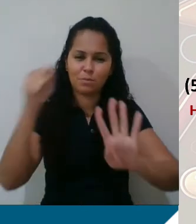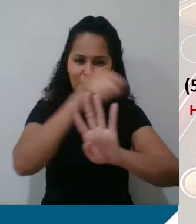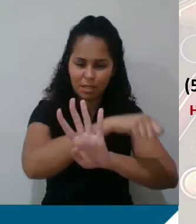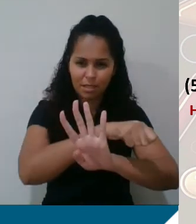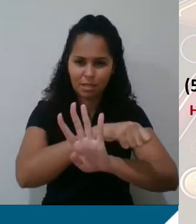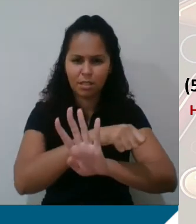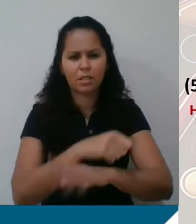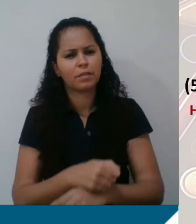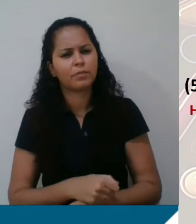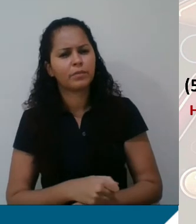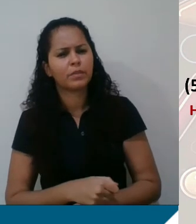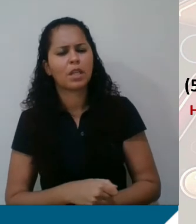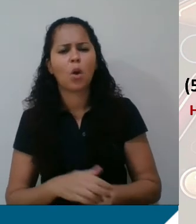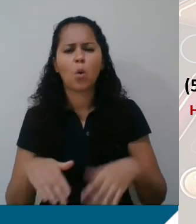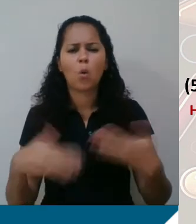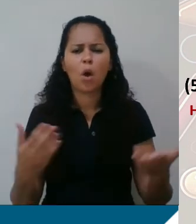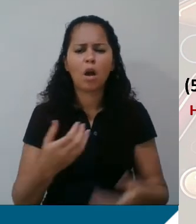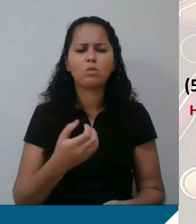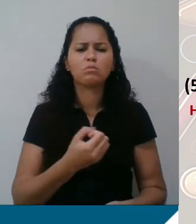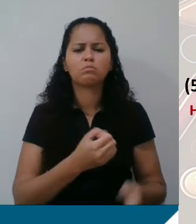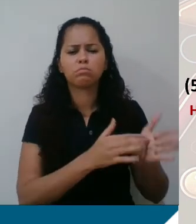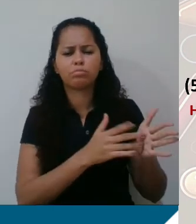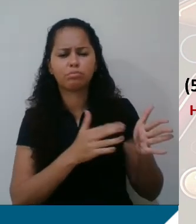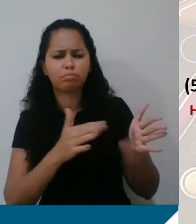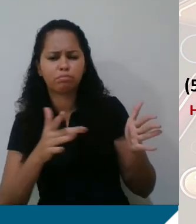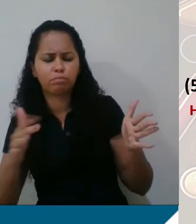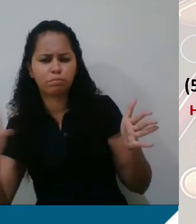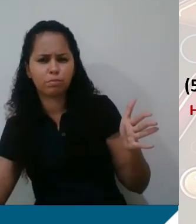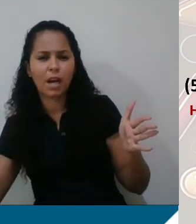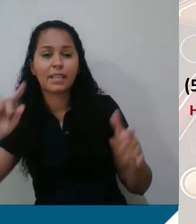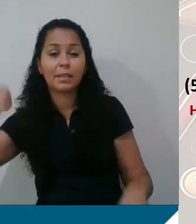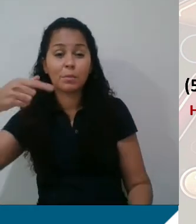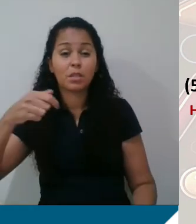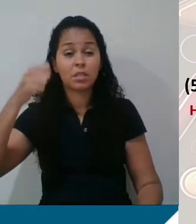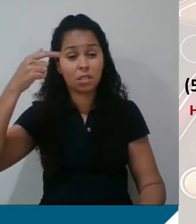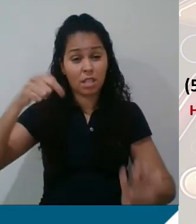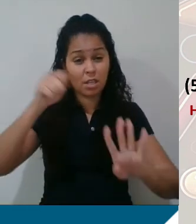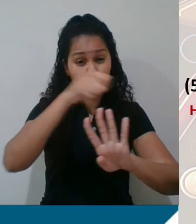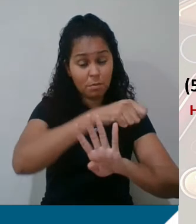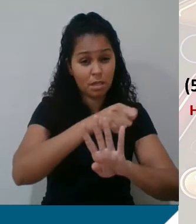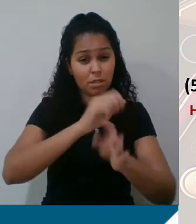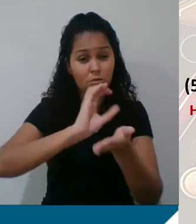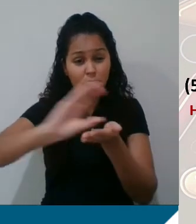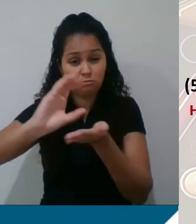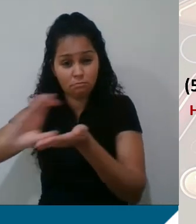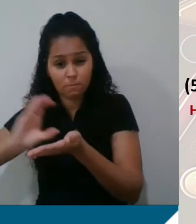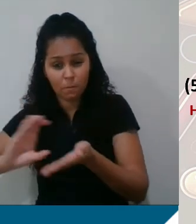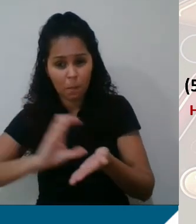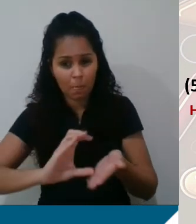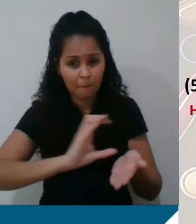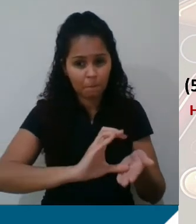seja, quanto que eu vou obter, qual vai ser o meu montante ao final de 7 meses de investimento? Eu vou pegar os meus R$500